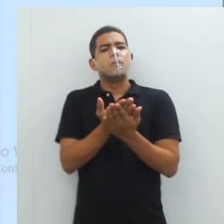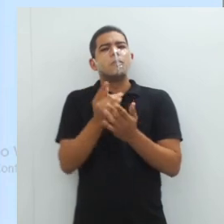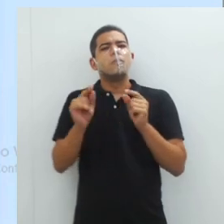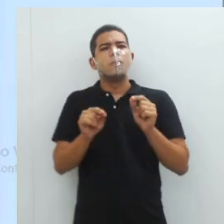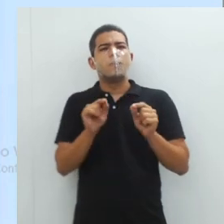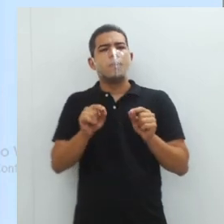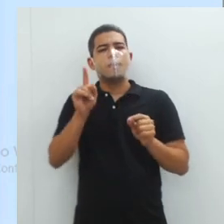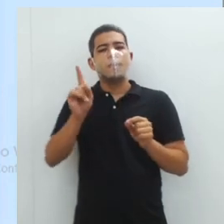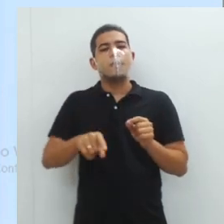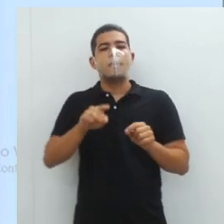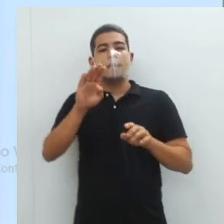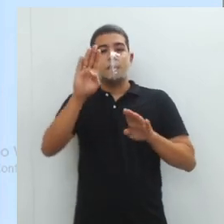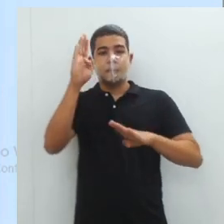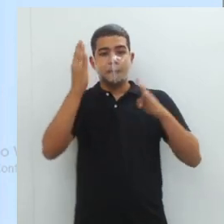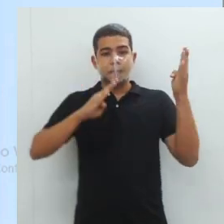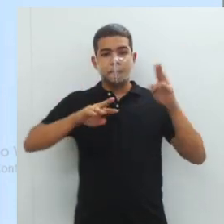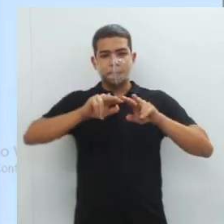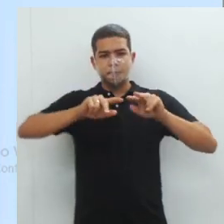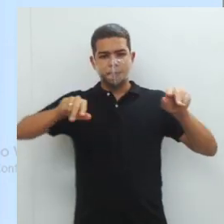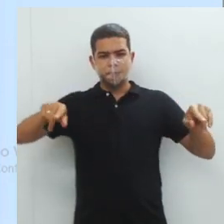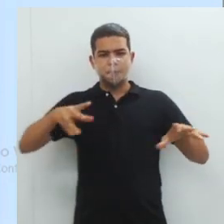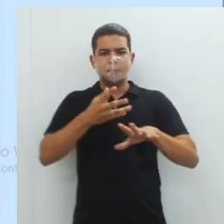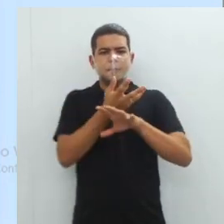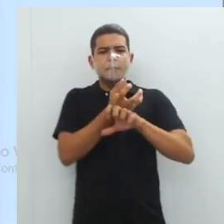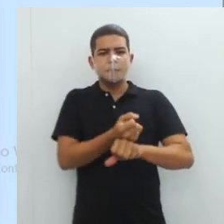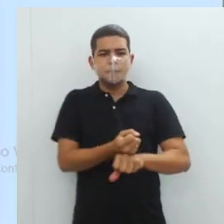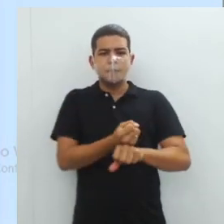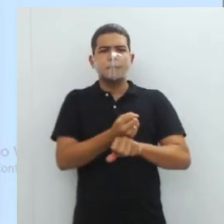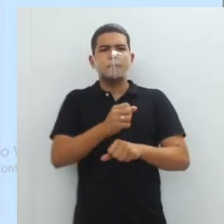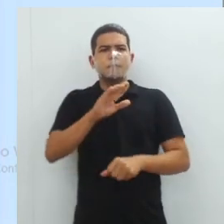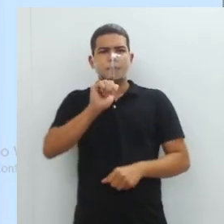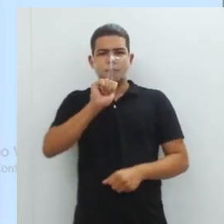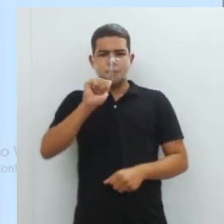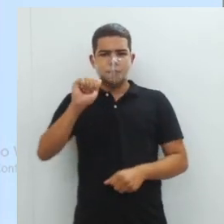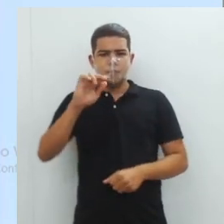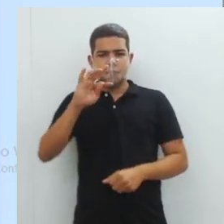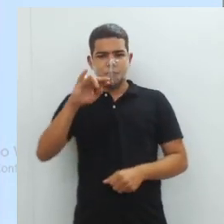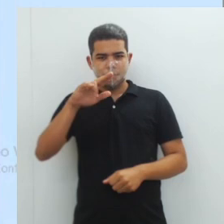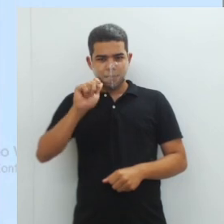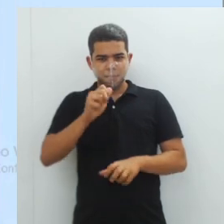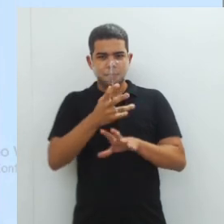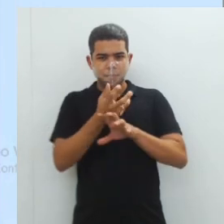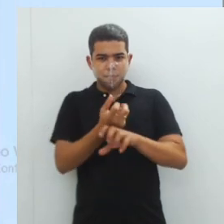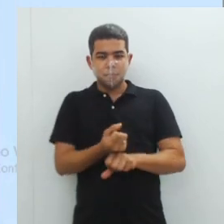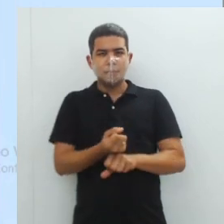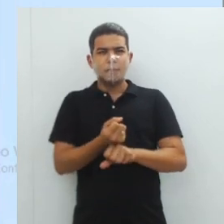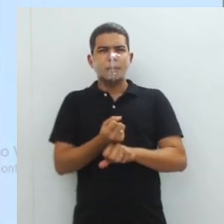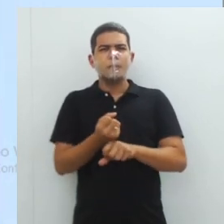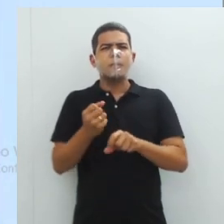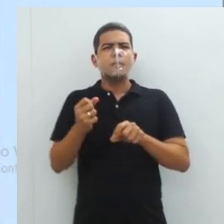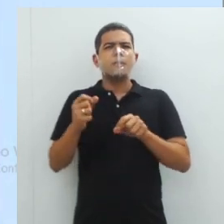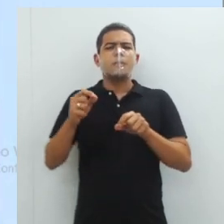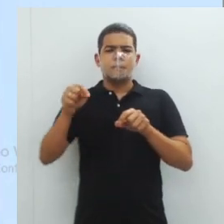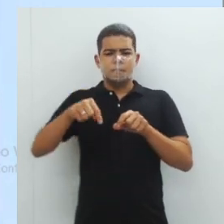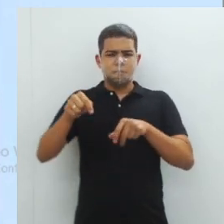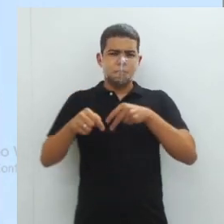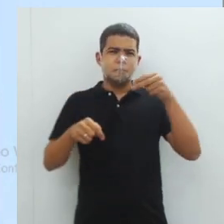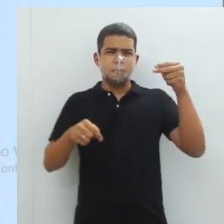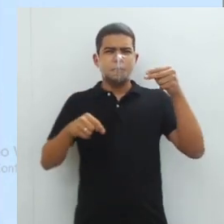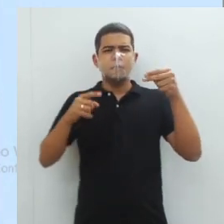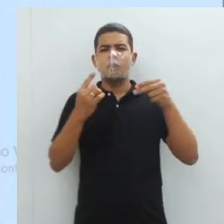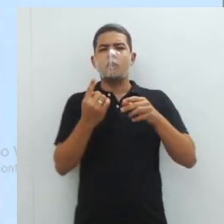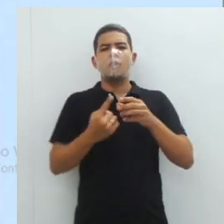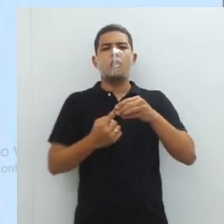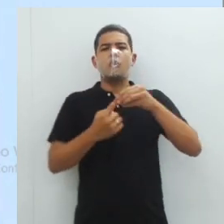da biodiversidade da Caatinga, esse ambiente exclusivo do nosso Nordeste. A Caatinga é o único